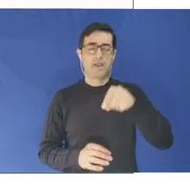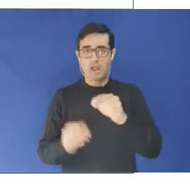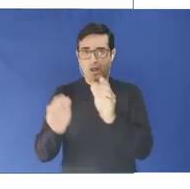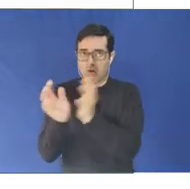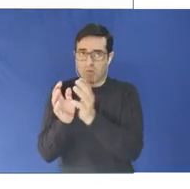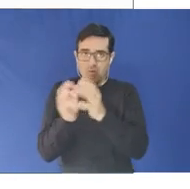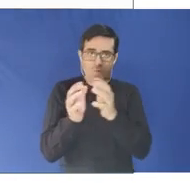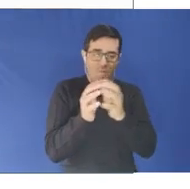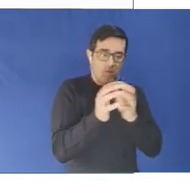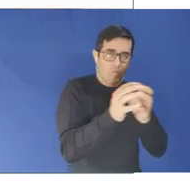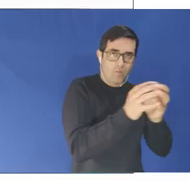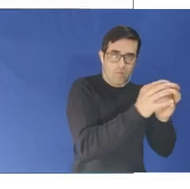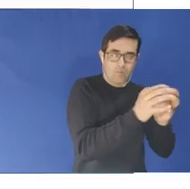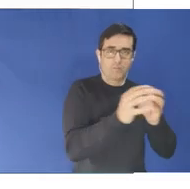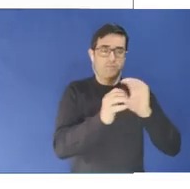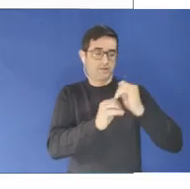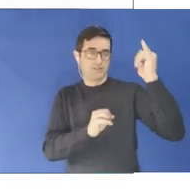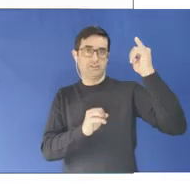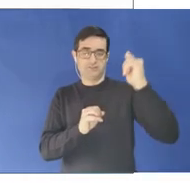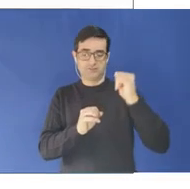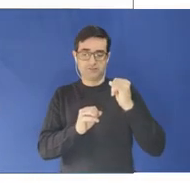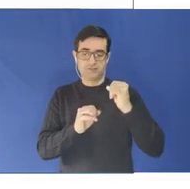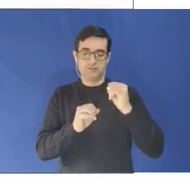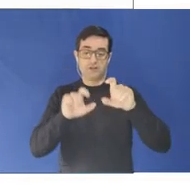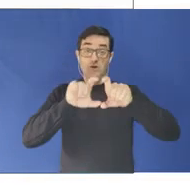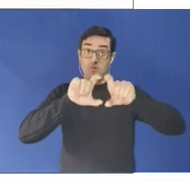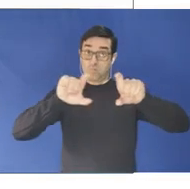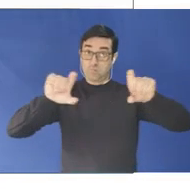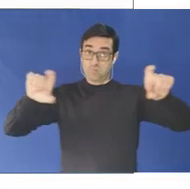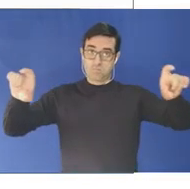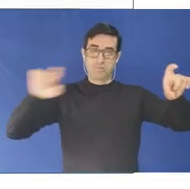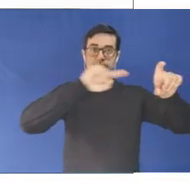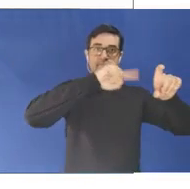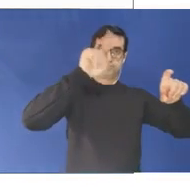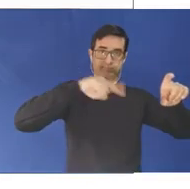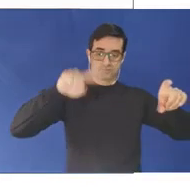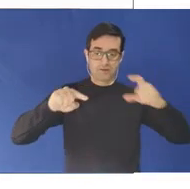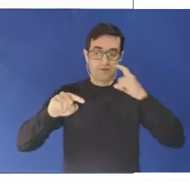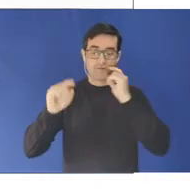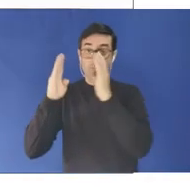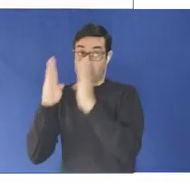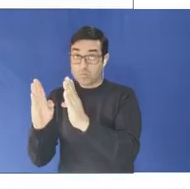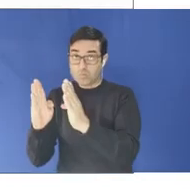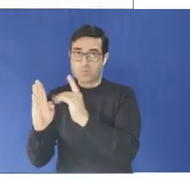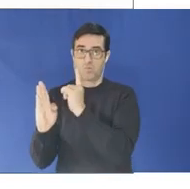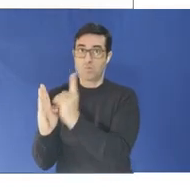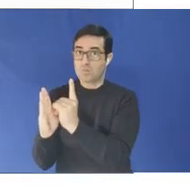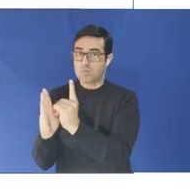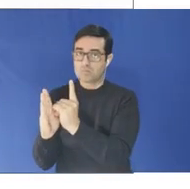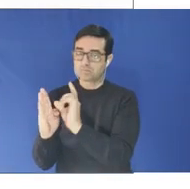de energia. Ó. O que eu fiz? Eu fiz a distribuição correta e depois peguei. Ó, 1. 1 só tem 1